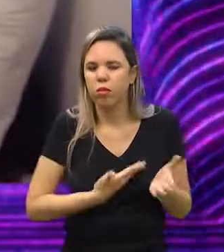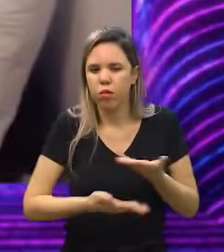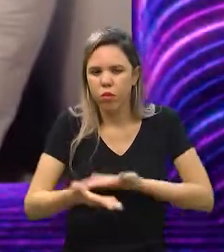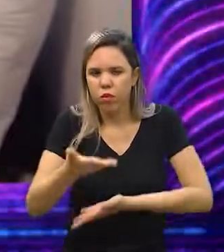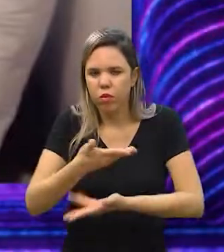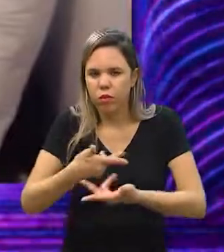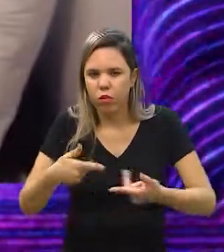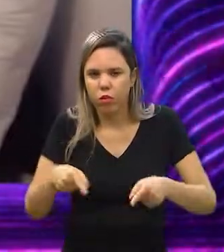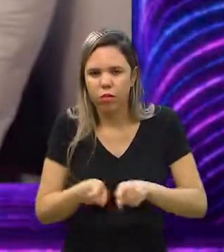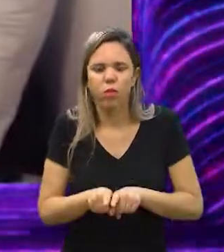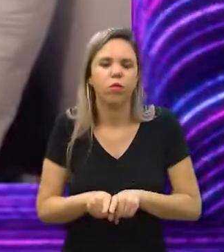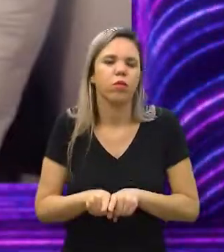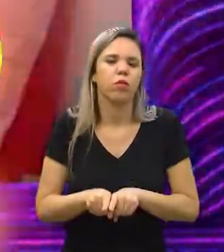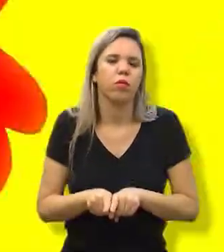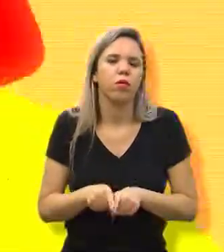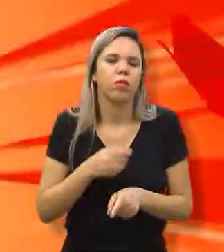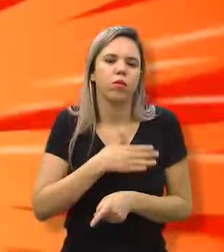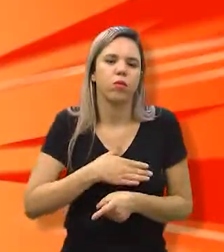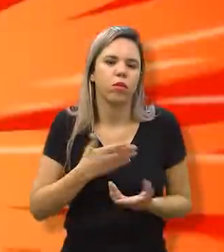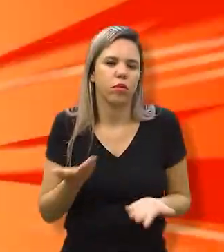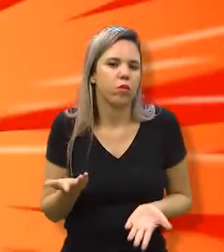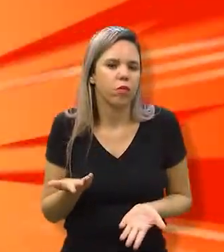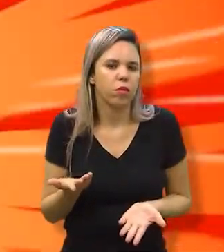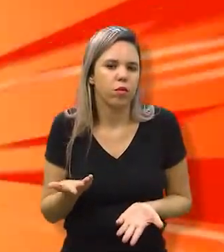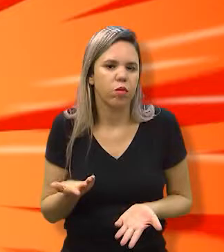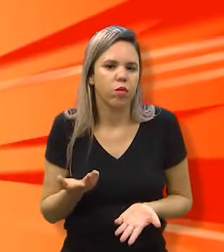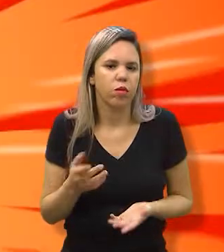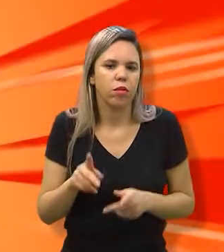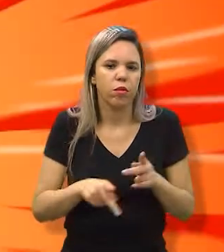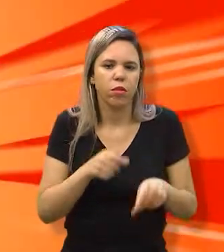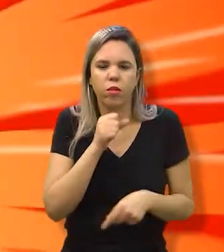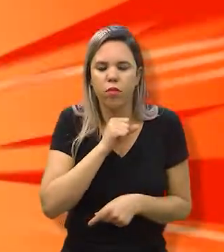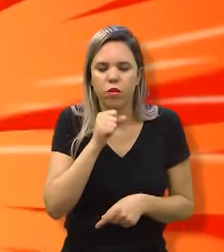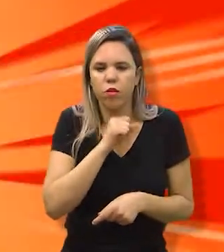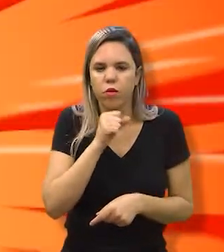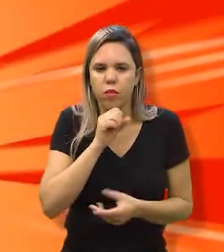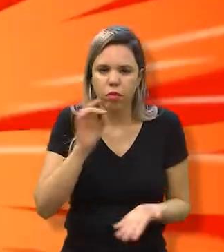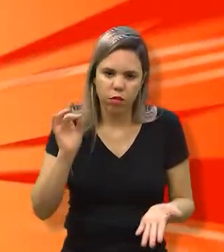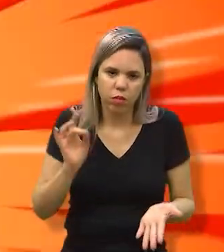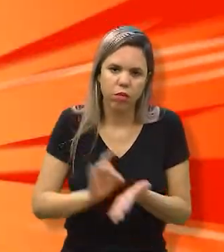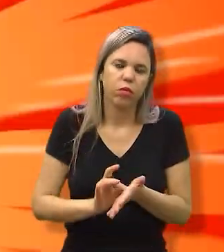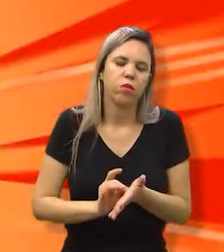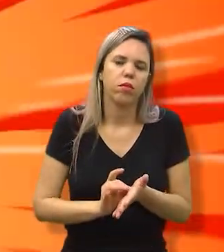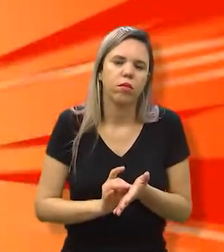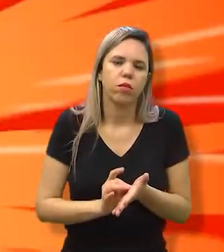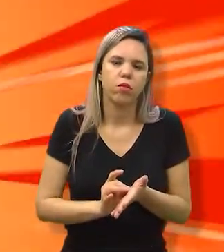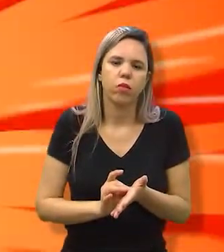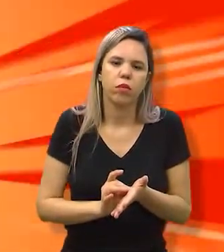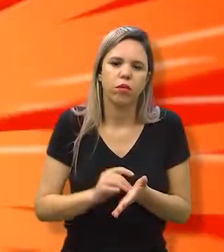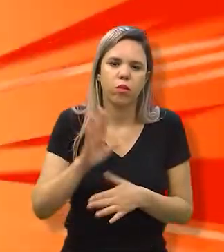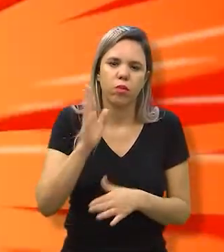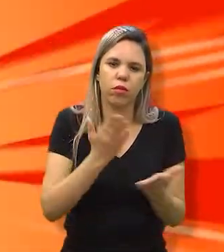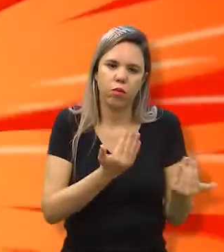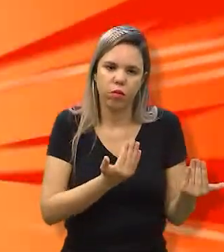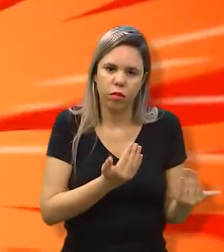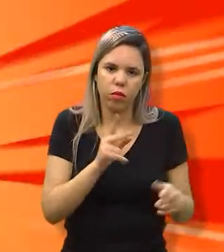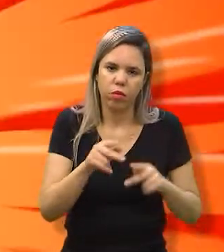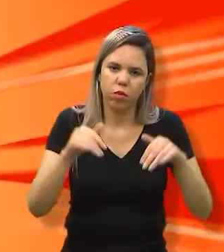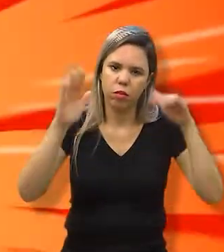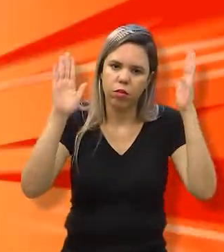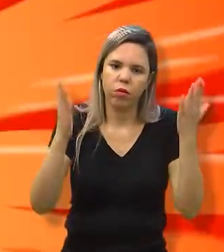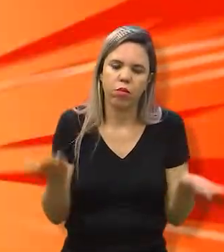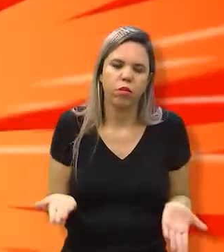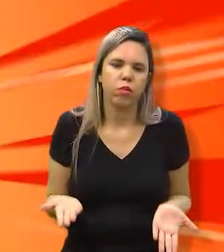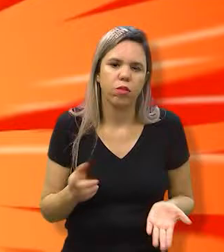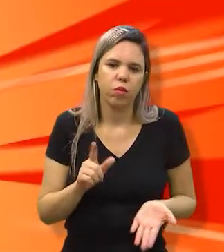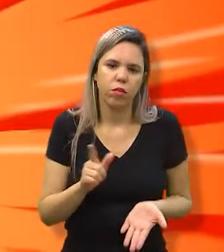de amizade, essa dinâmica bem gostosa. E para quem é mais velho, quem realmente está na faixa etária mais de jovens,